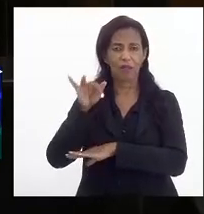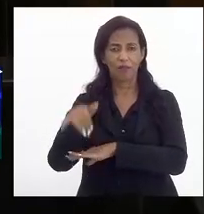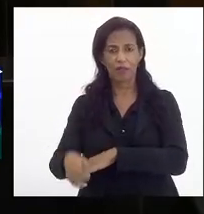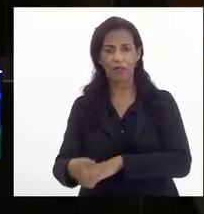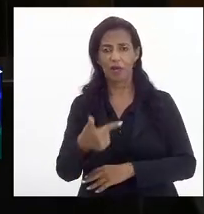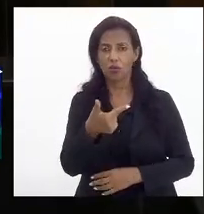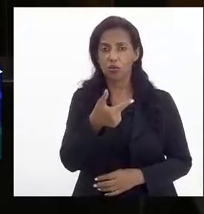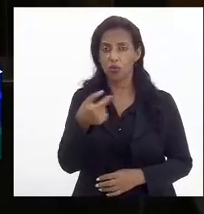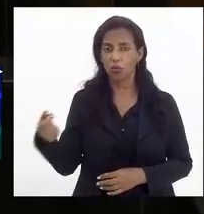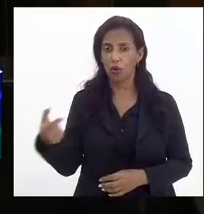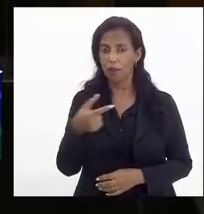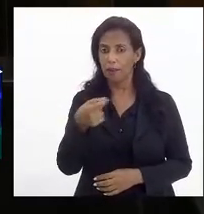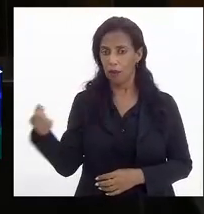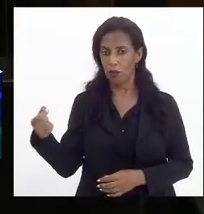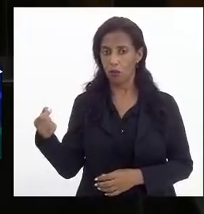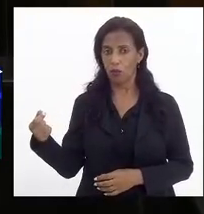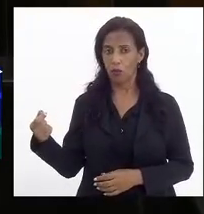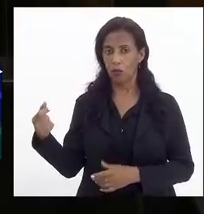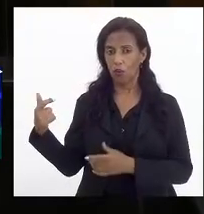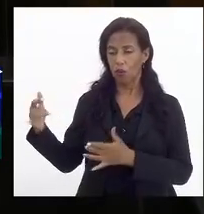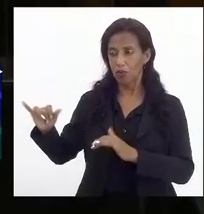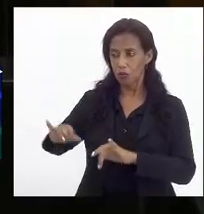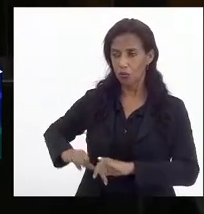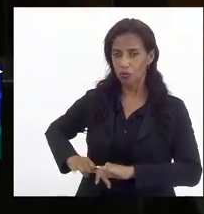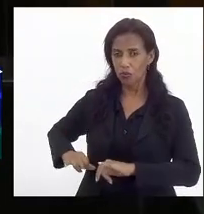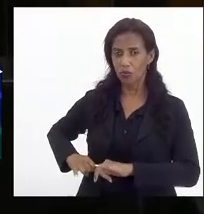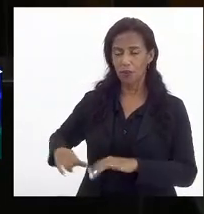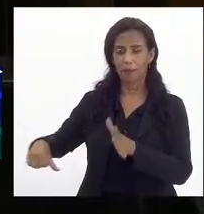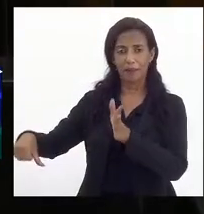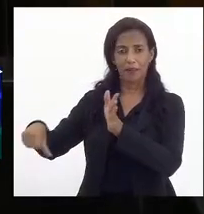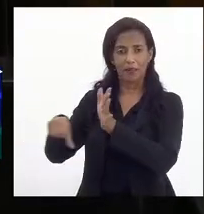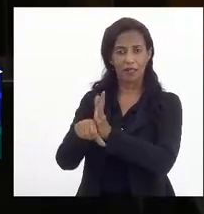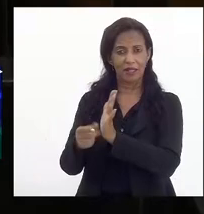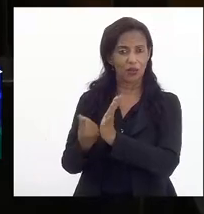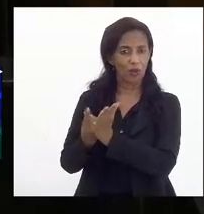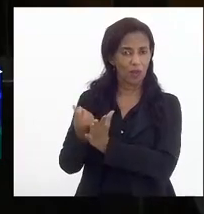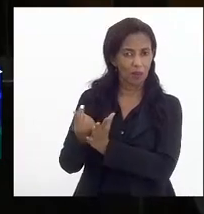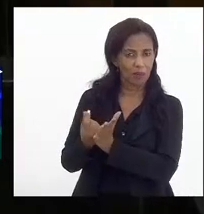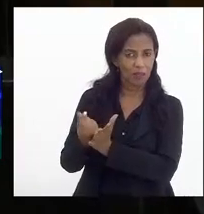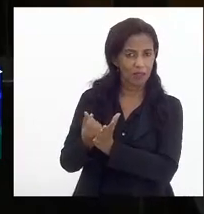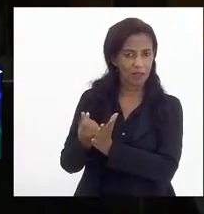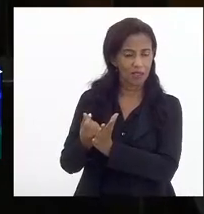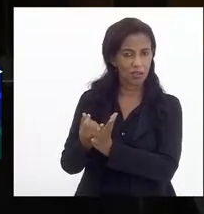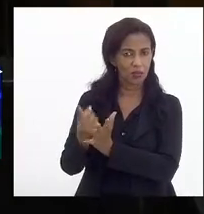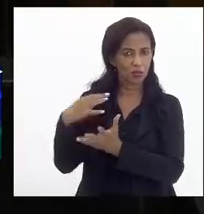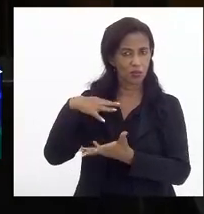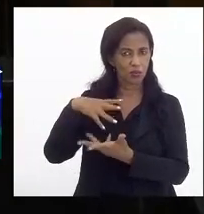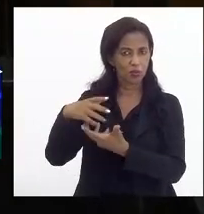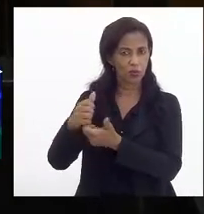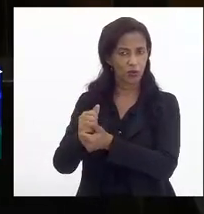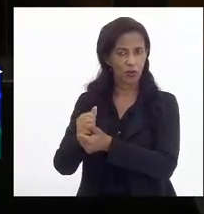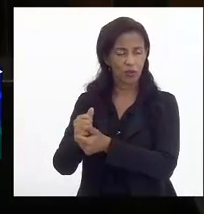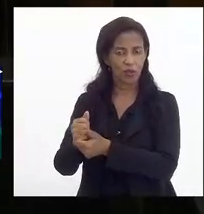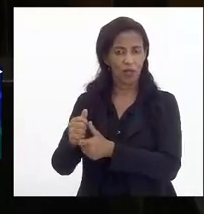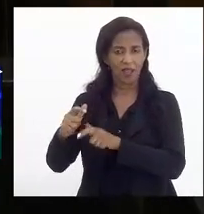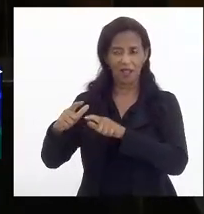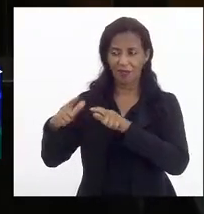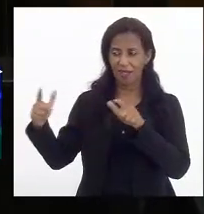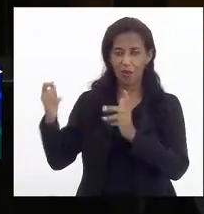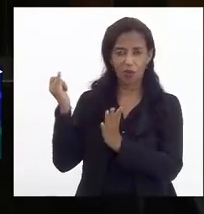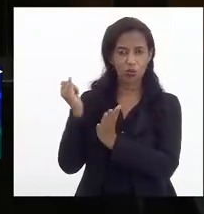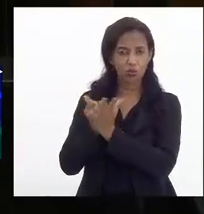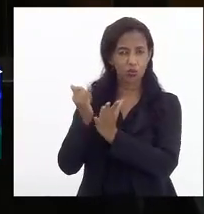final dos anos 2000/2009 por aquela crise do capitalismo internacional ela vinha crescendo a taxas